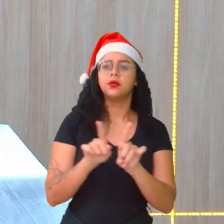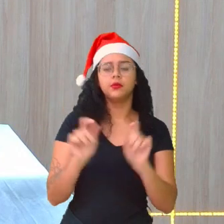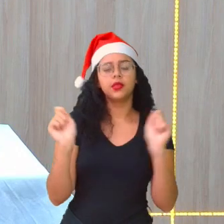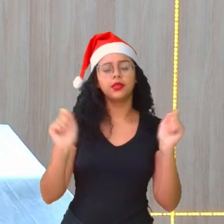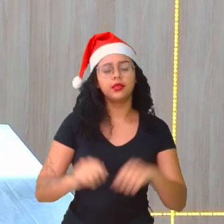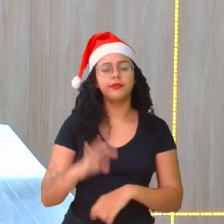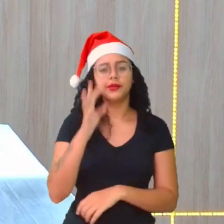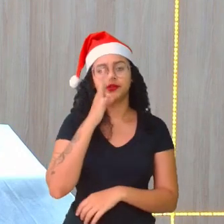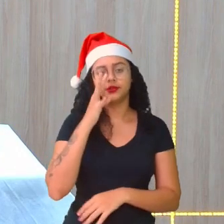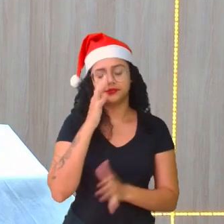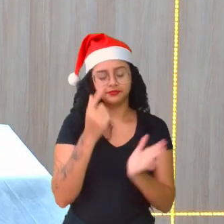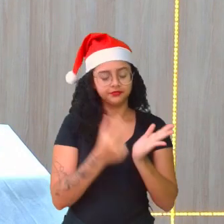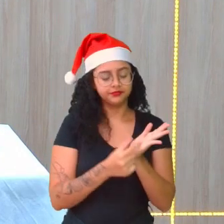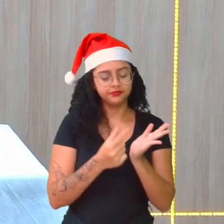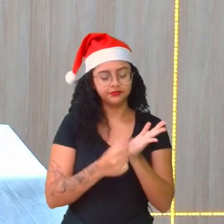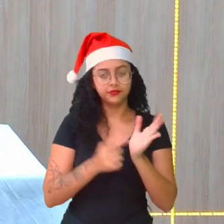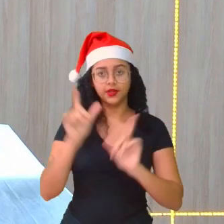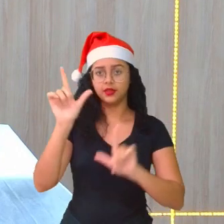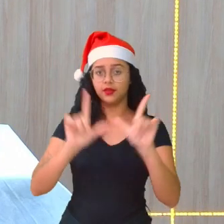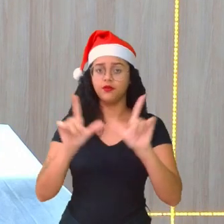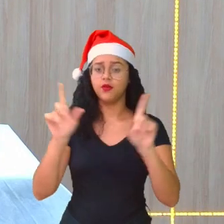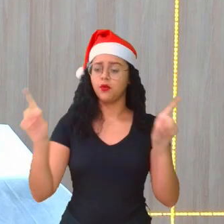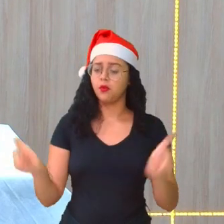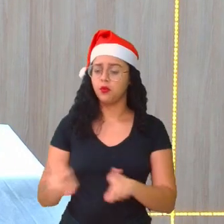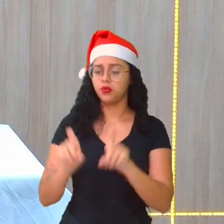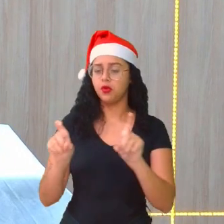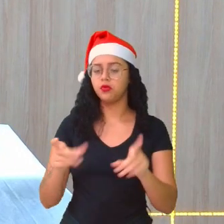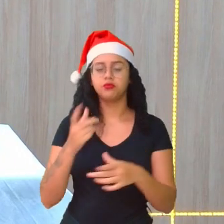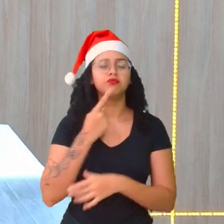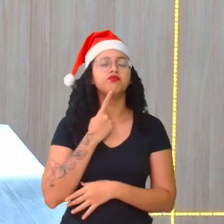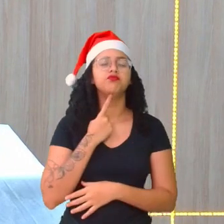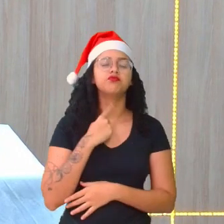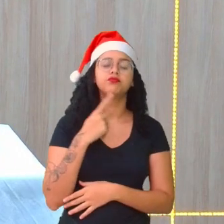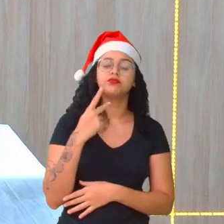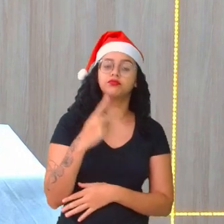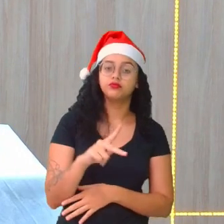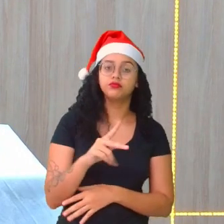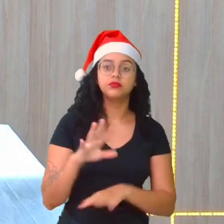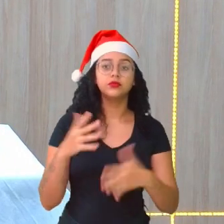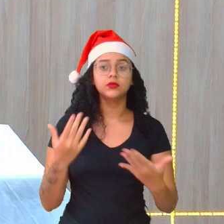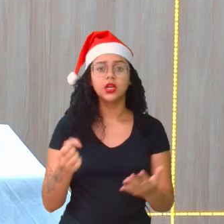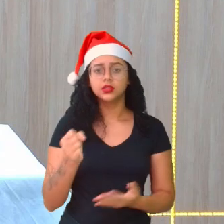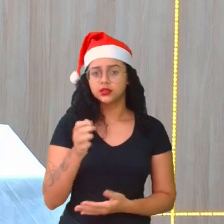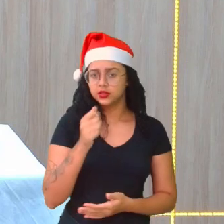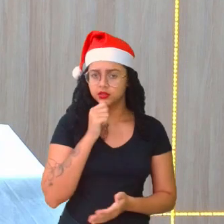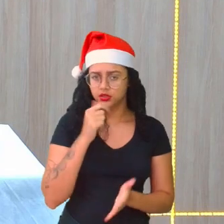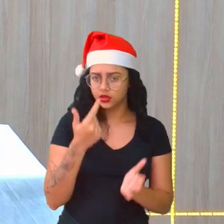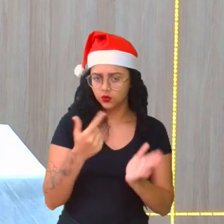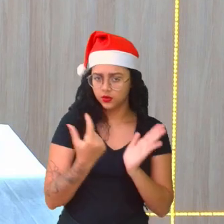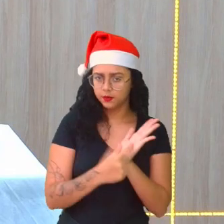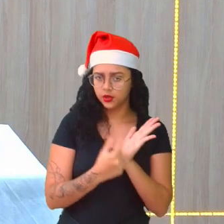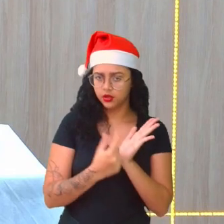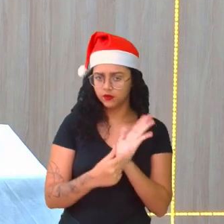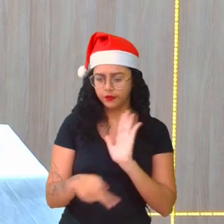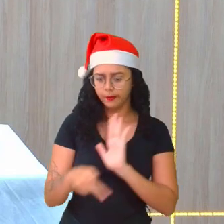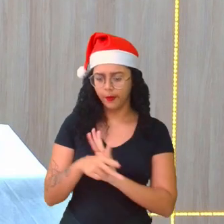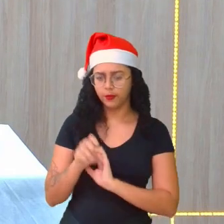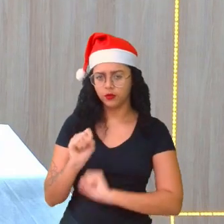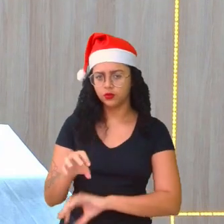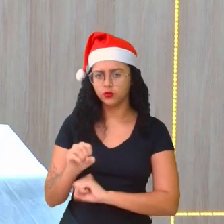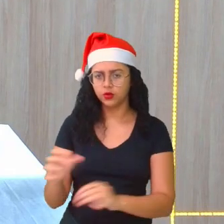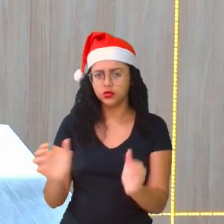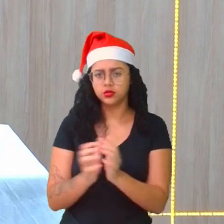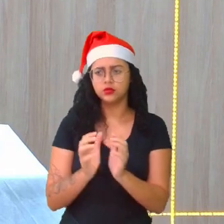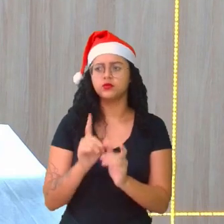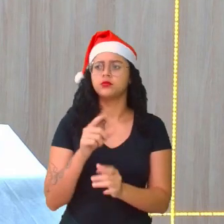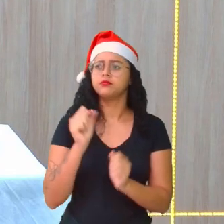TV, pelo computador. Fique bem à vontade. Mas se tu não tem um aplicativo ainda do Educa Recife, tu pode. Ah, você pode